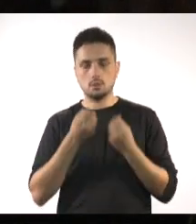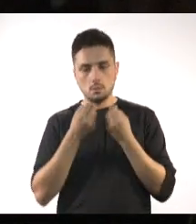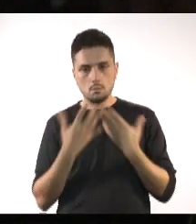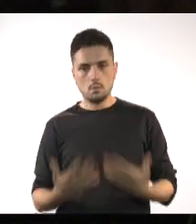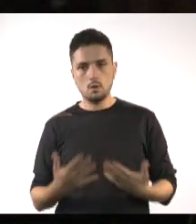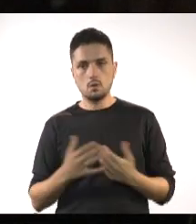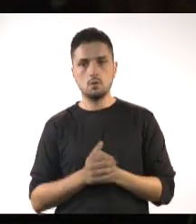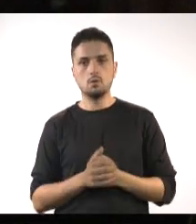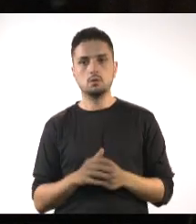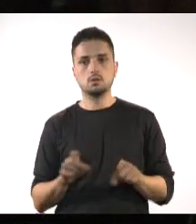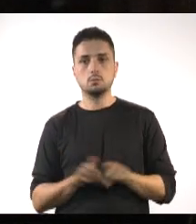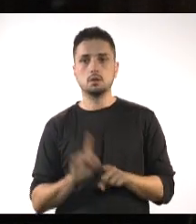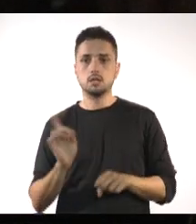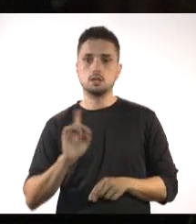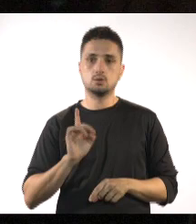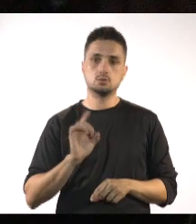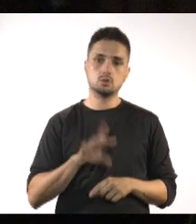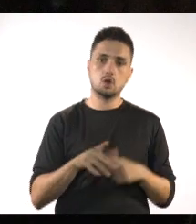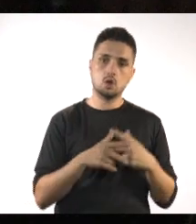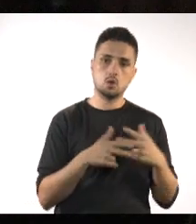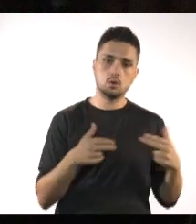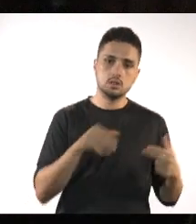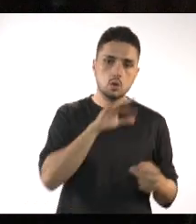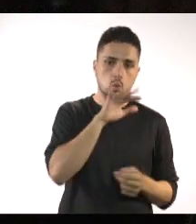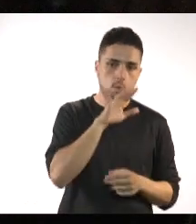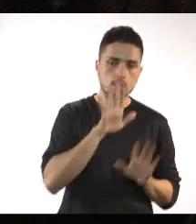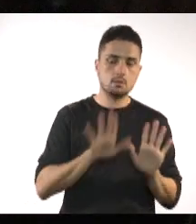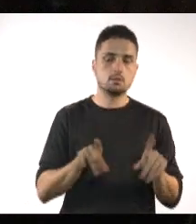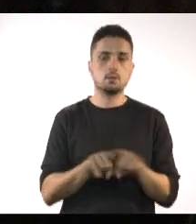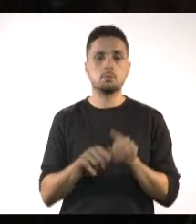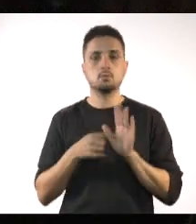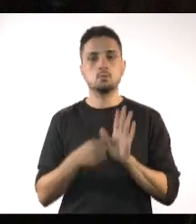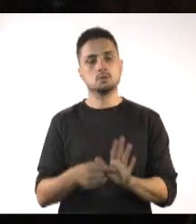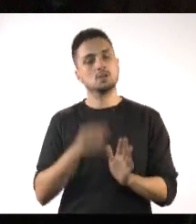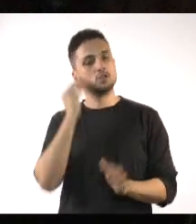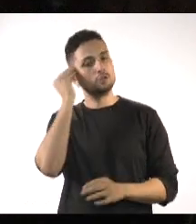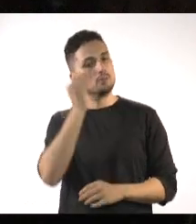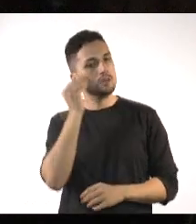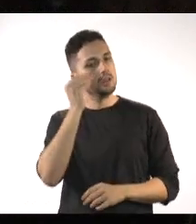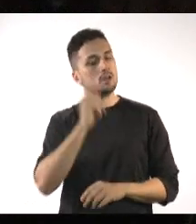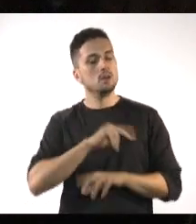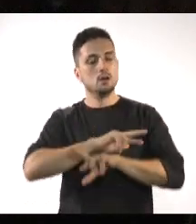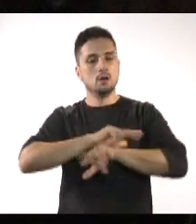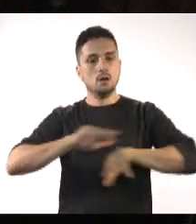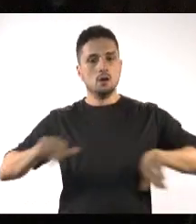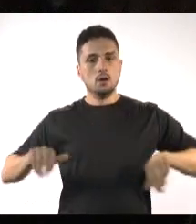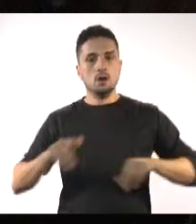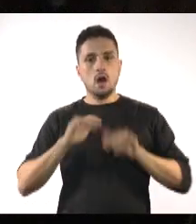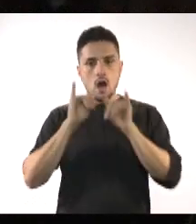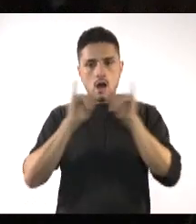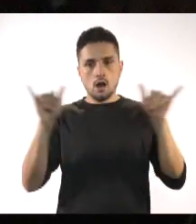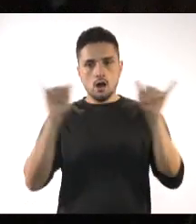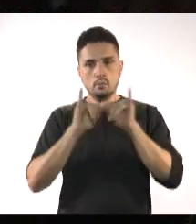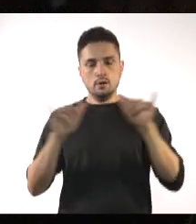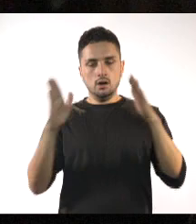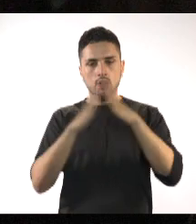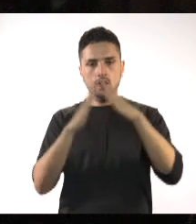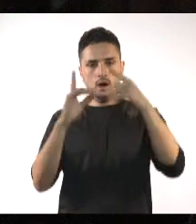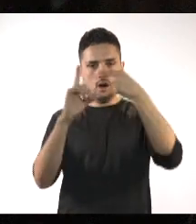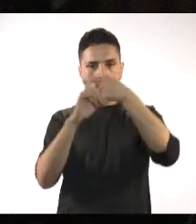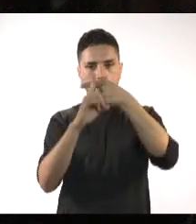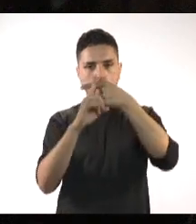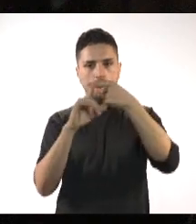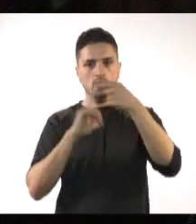também mostrar as muitas experiências, sobretudo como é uma campanha da igreja, mas as experiências dentro